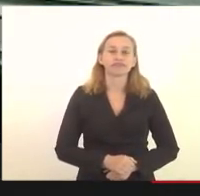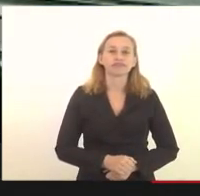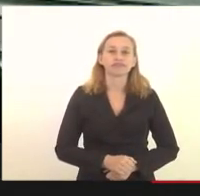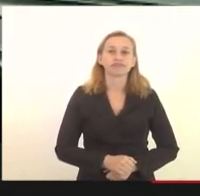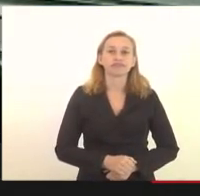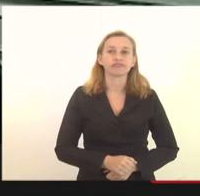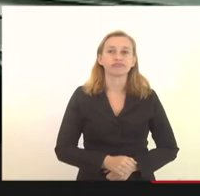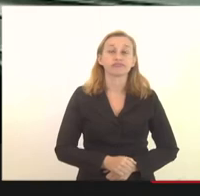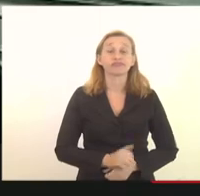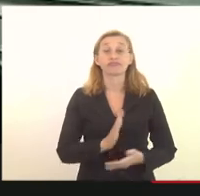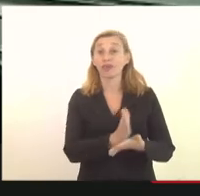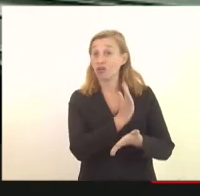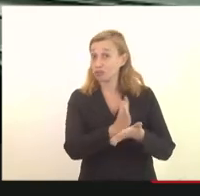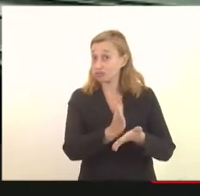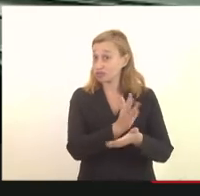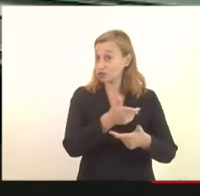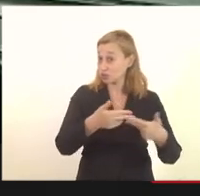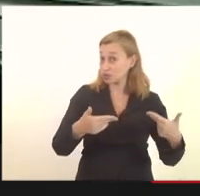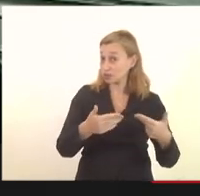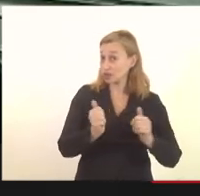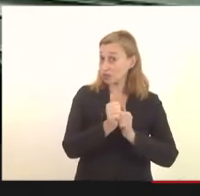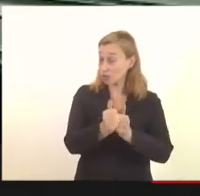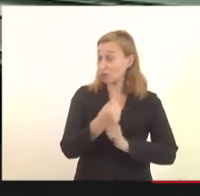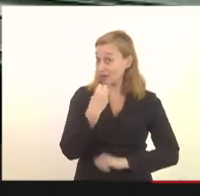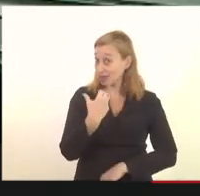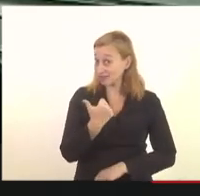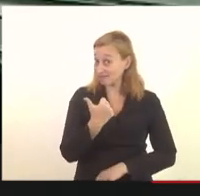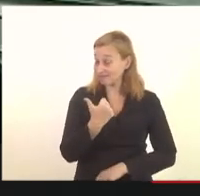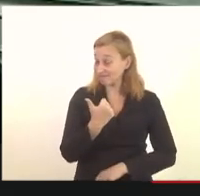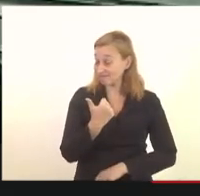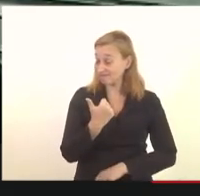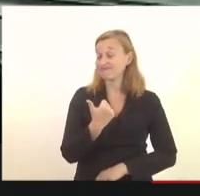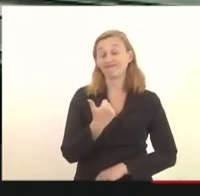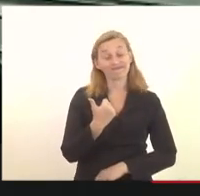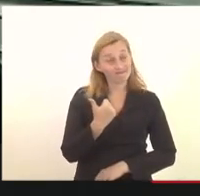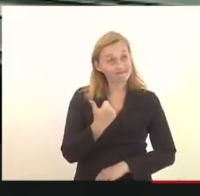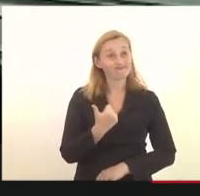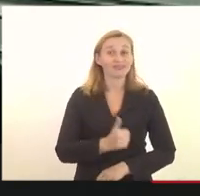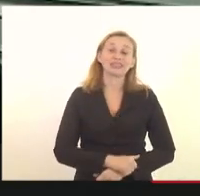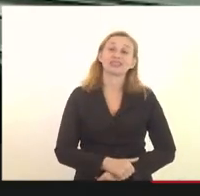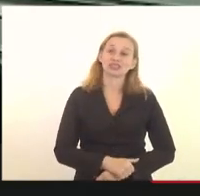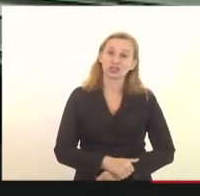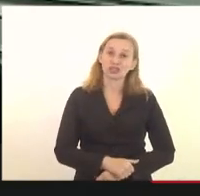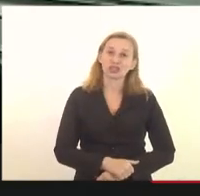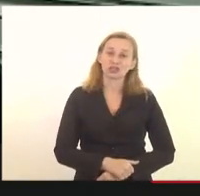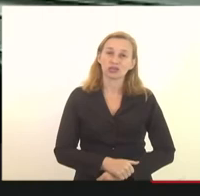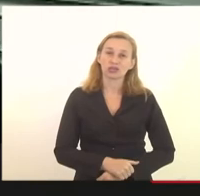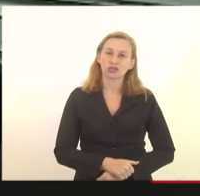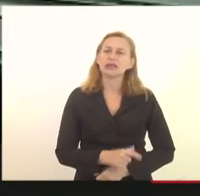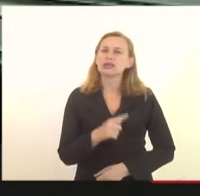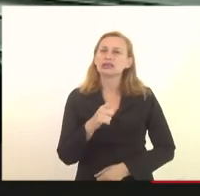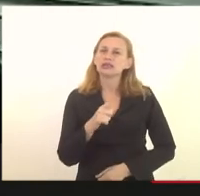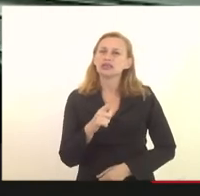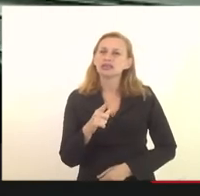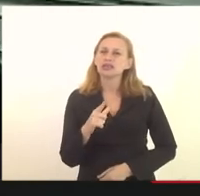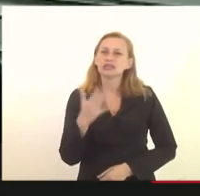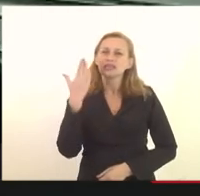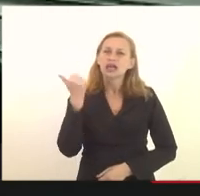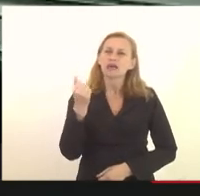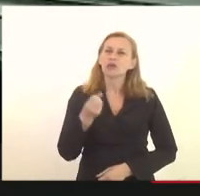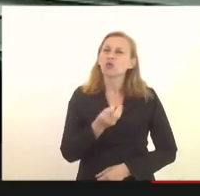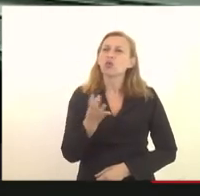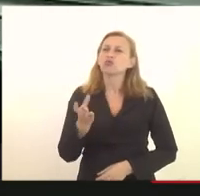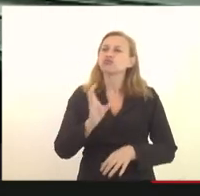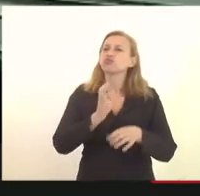Pelo menos alguma coisa caminhou bem. Alguma coisa caminhou bem. O senhor tem notícia de quando será o